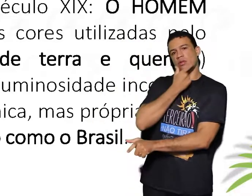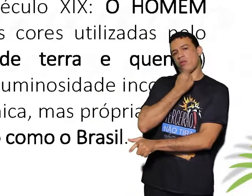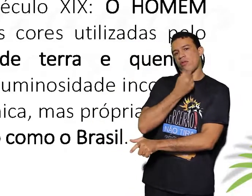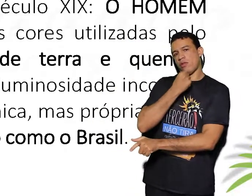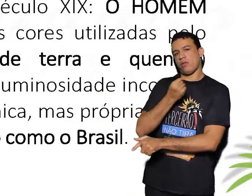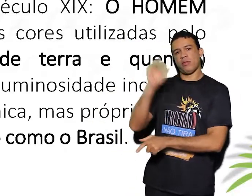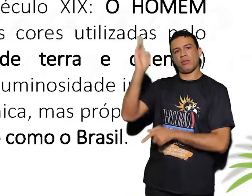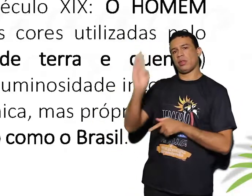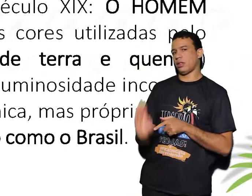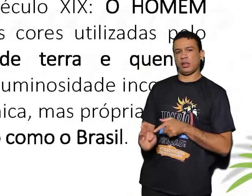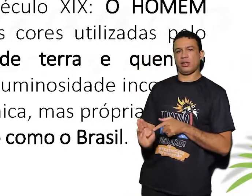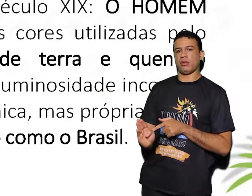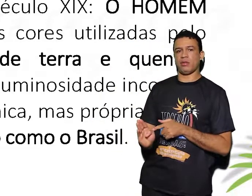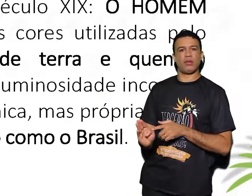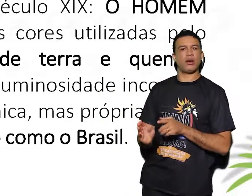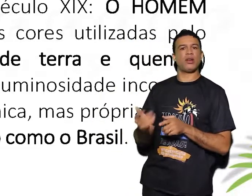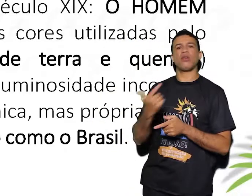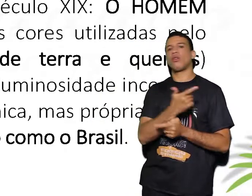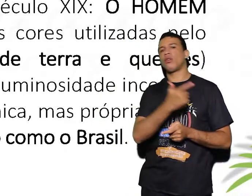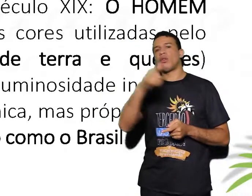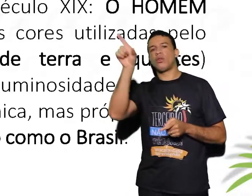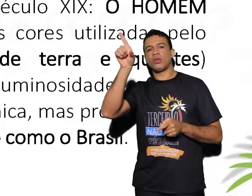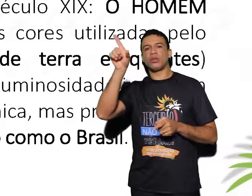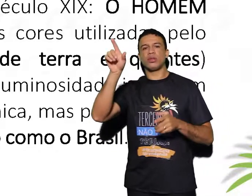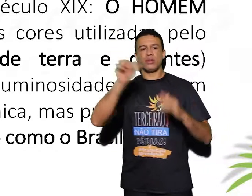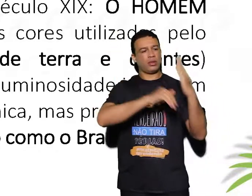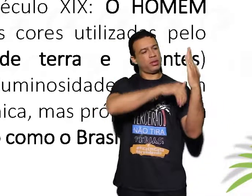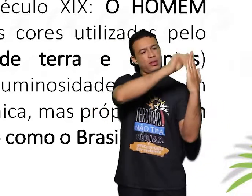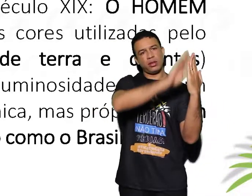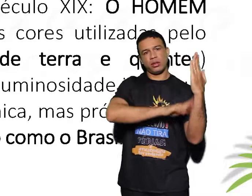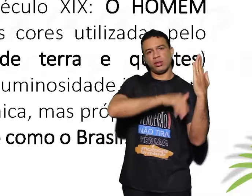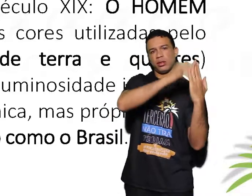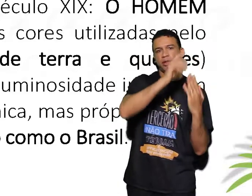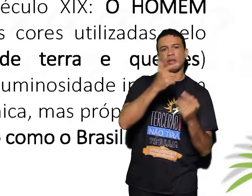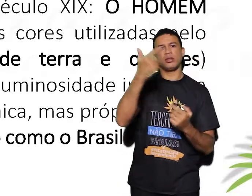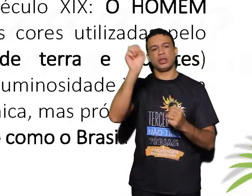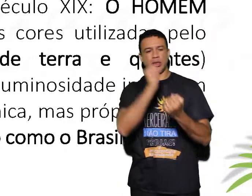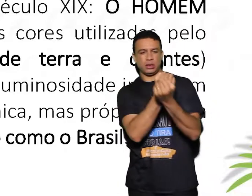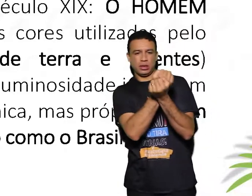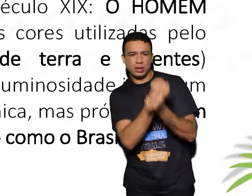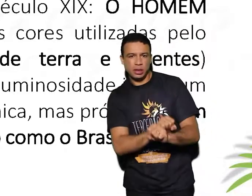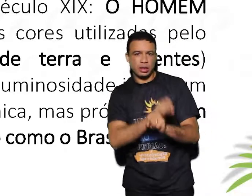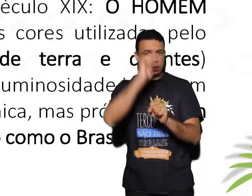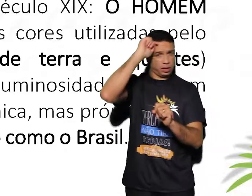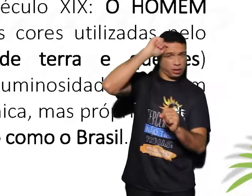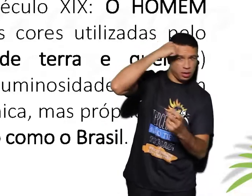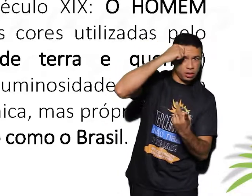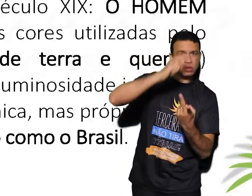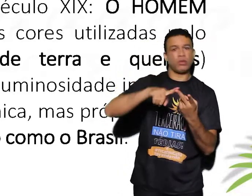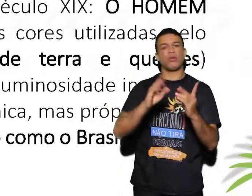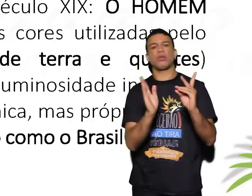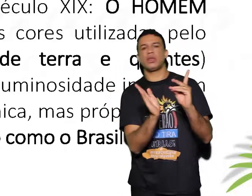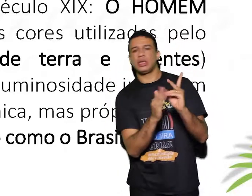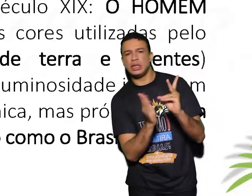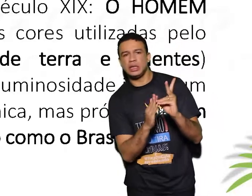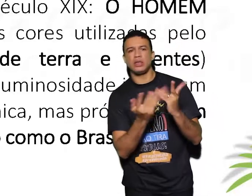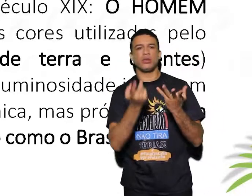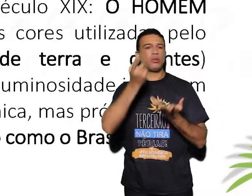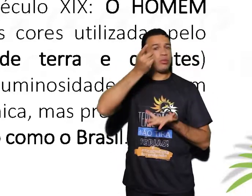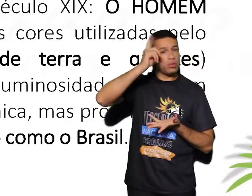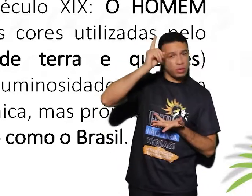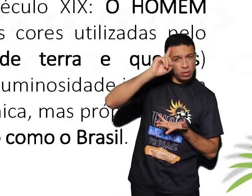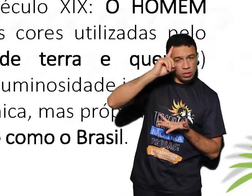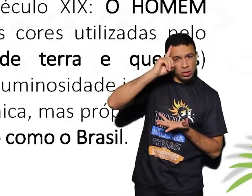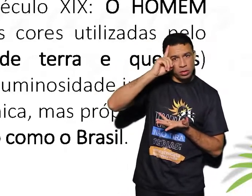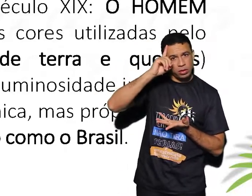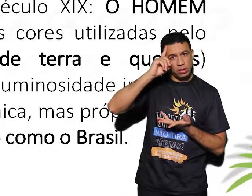feito. Né? Mesmo nas aquarelas de Debré, quando ele vai representar escravos, negros, índios ou o cotidiano, ele não